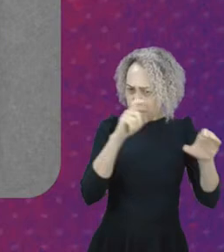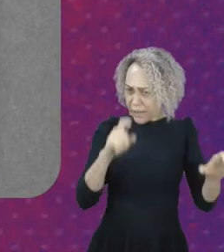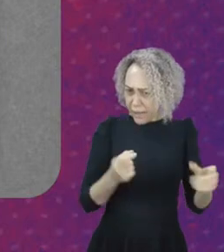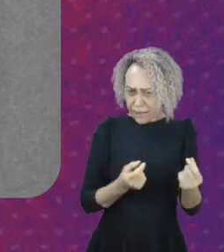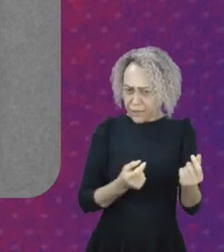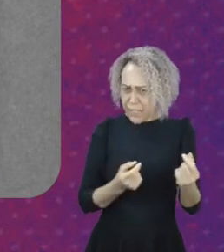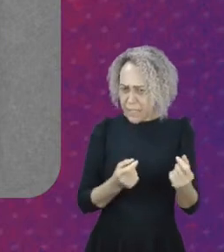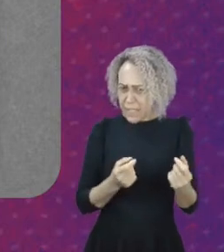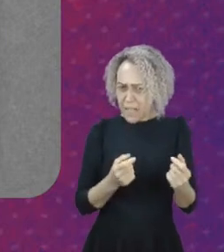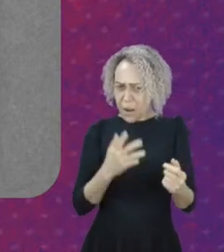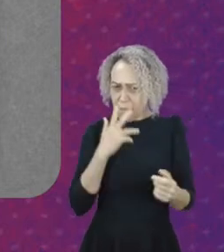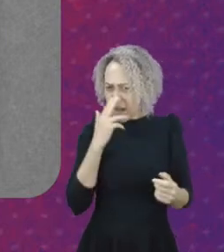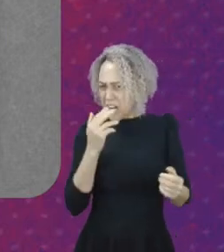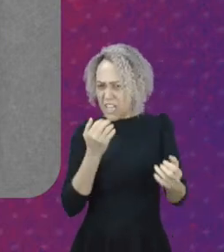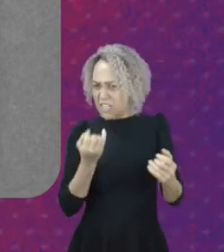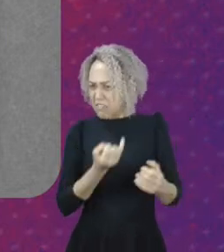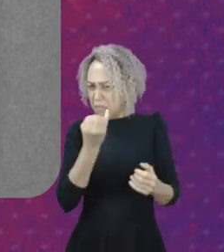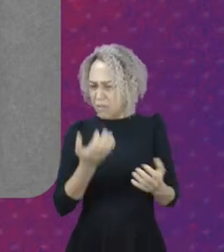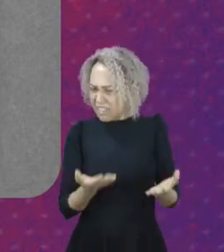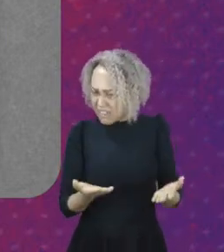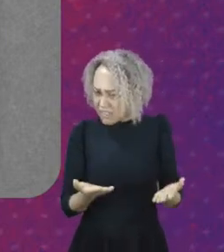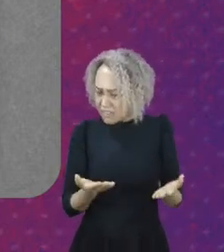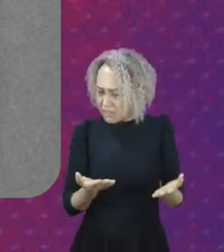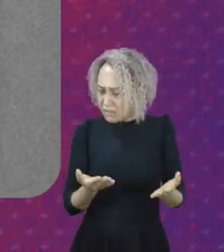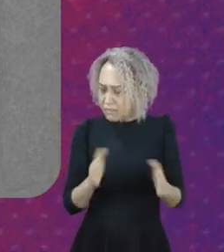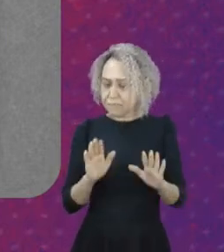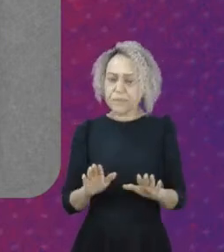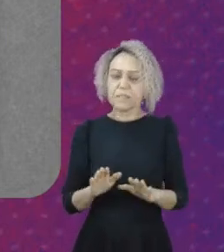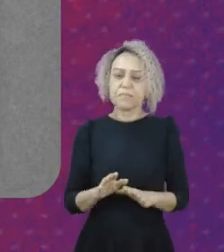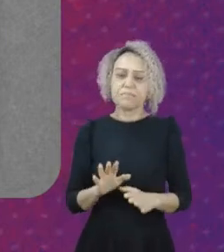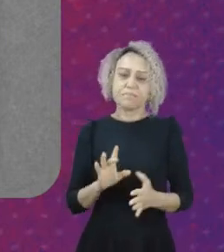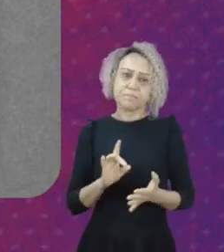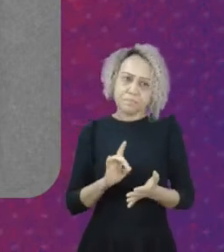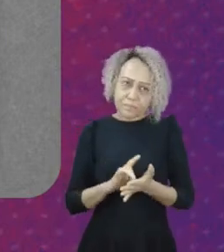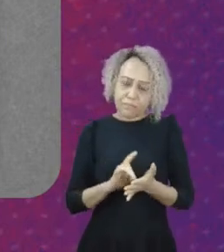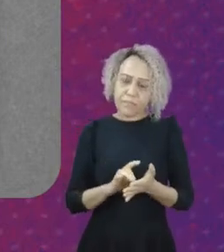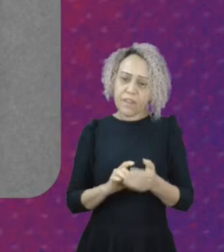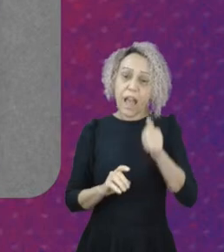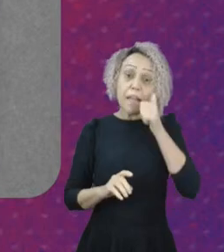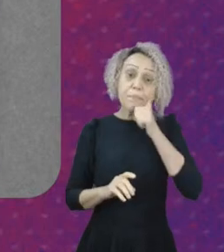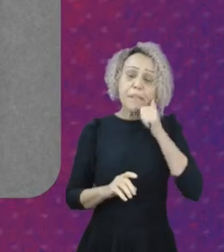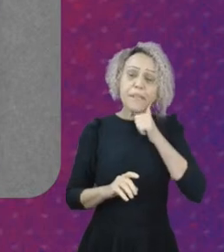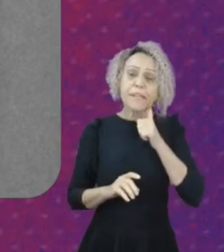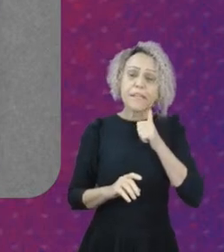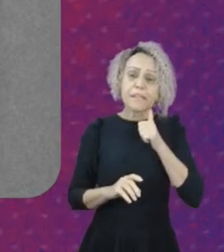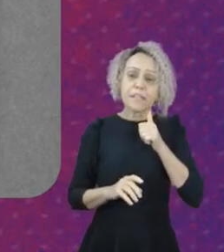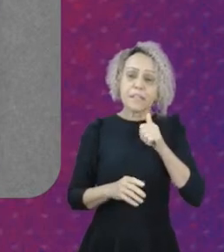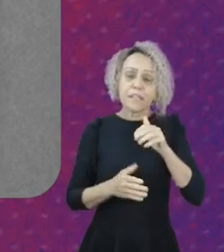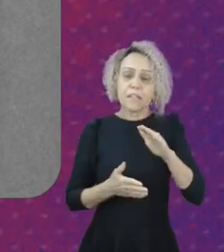que saem para trabalhar mais cedo geralmente são para trabalhos domésticos.